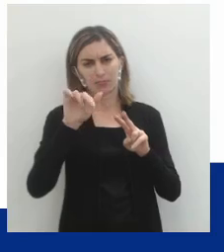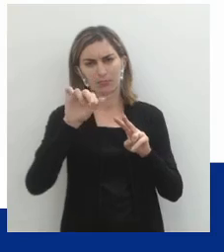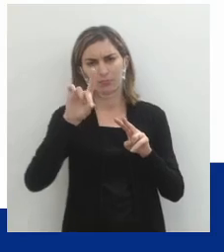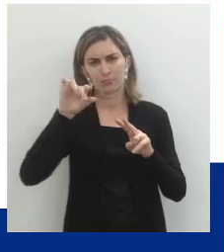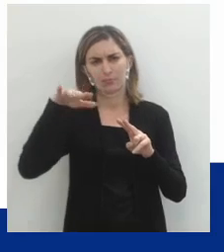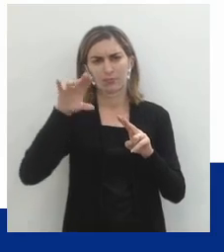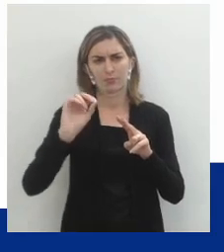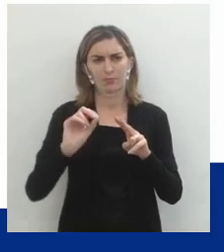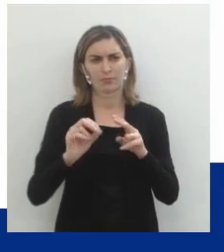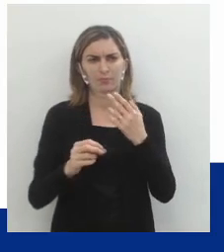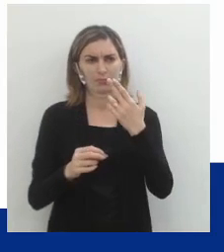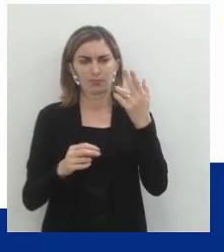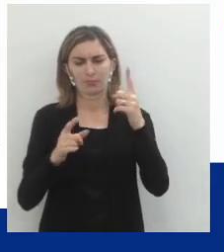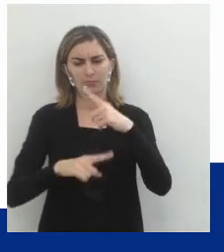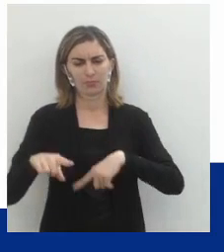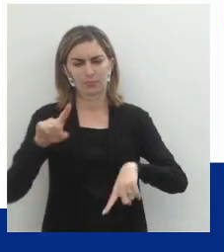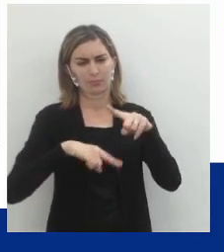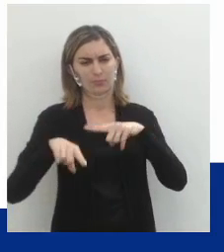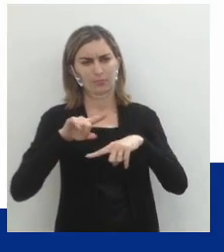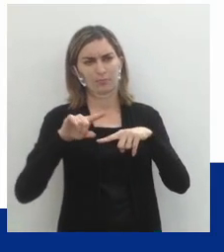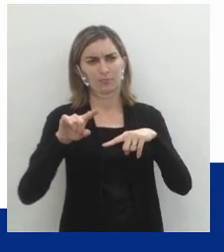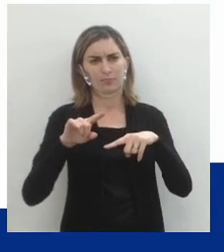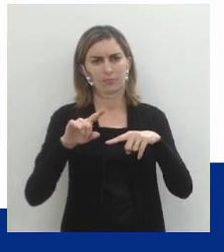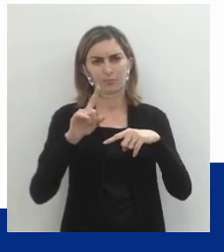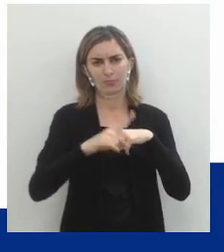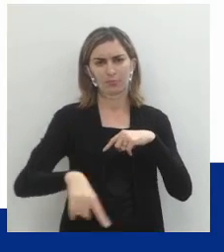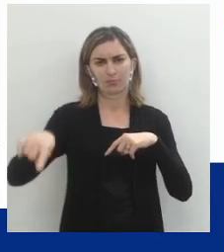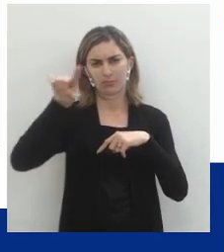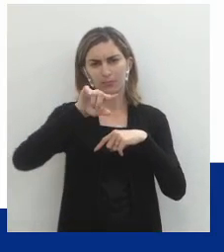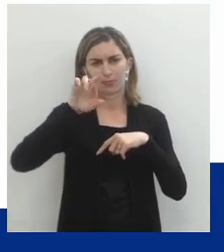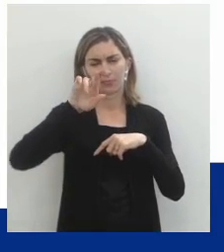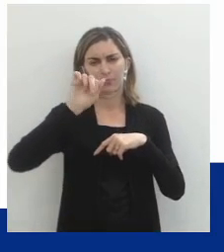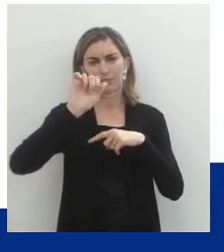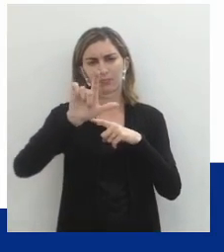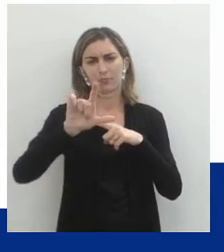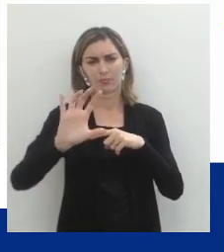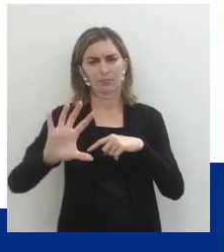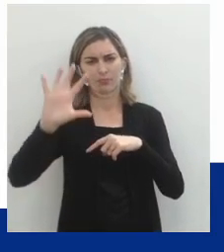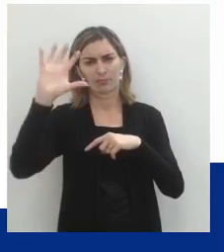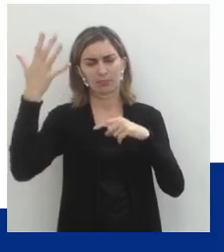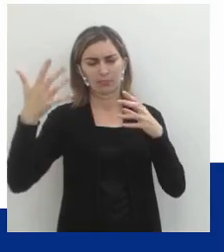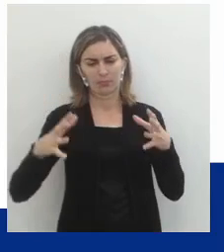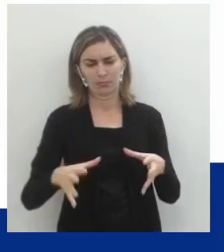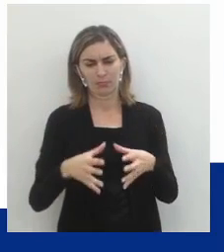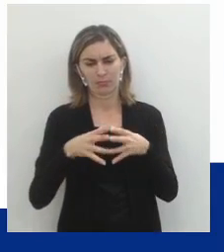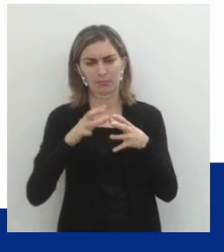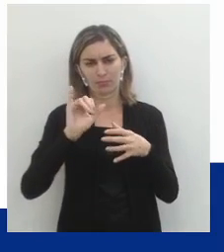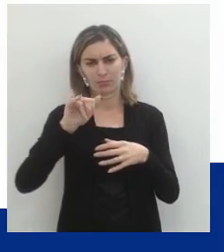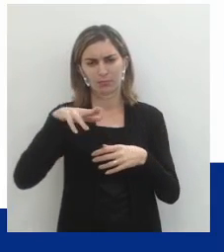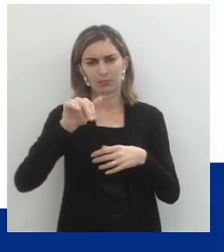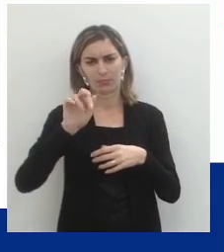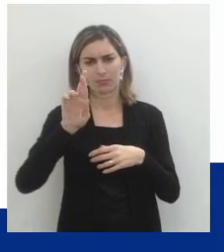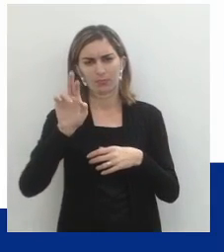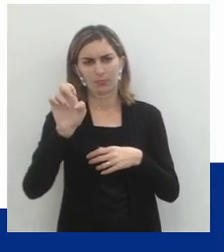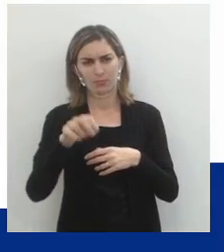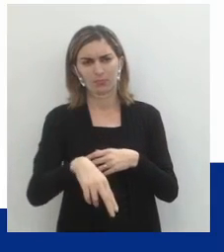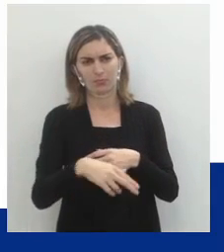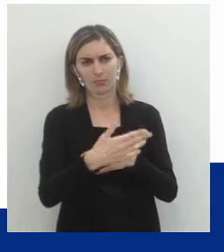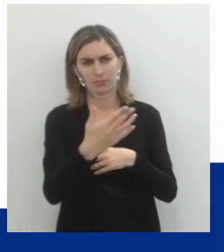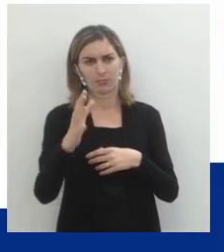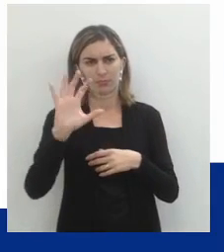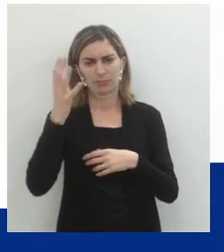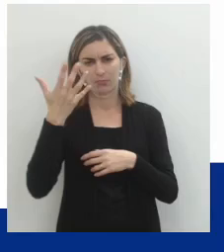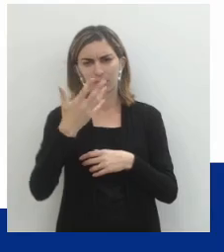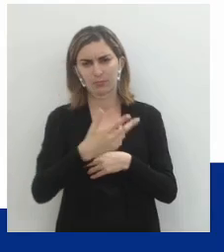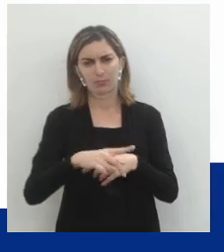radiano. Olha só, o meu domínio são arcos reais. Agora, o que acontece com o meu conjunto de imagem? Olha só, o que acontece é que